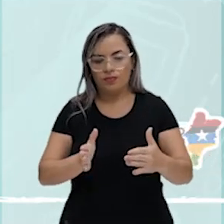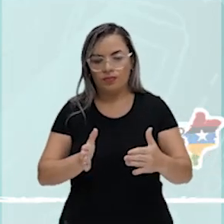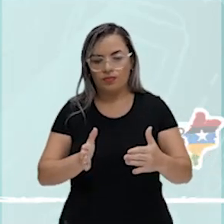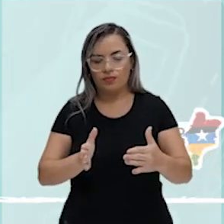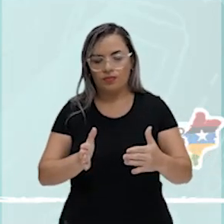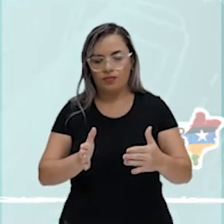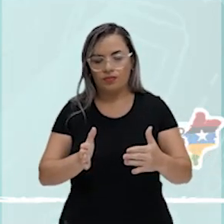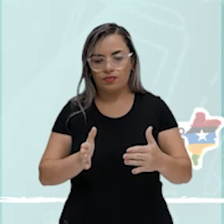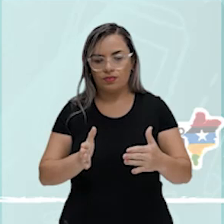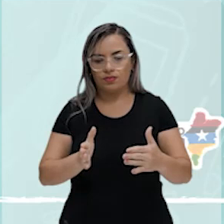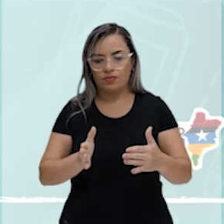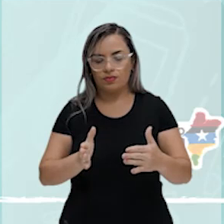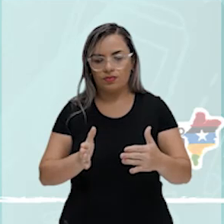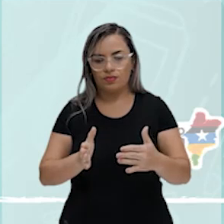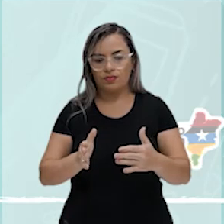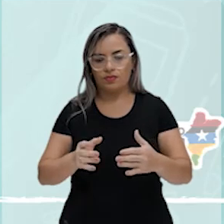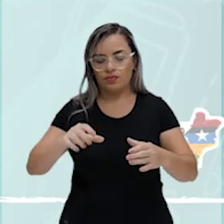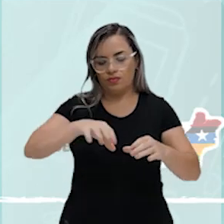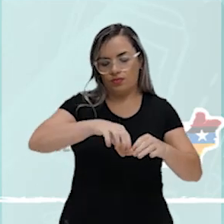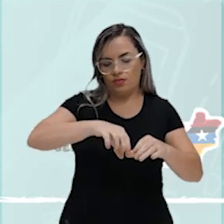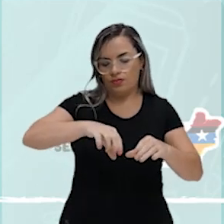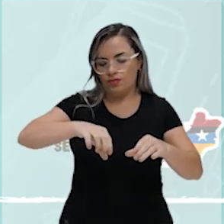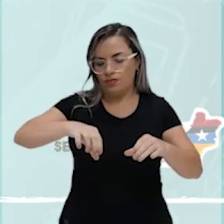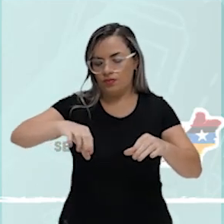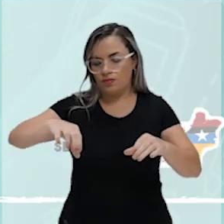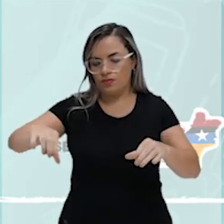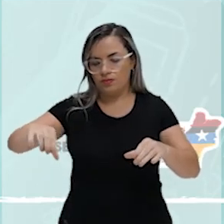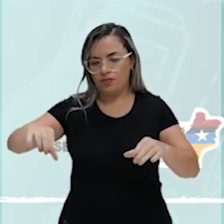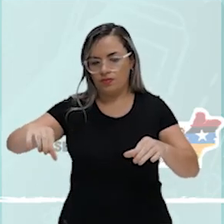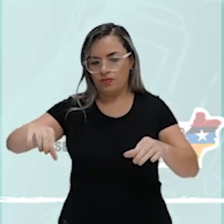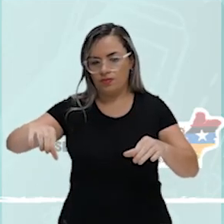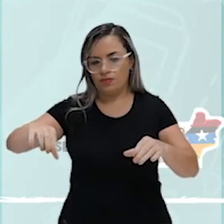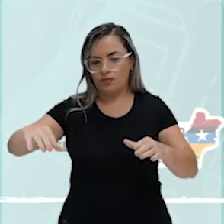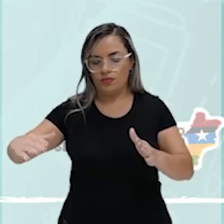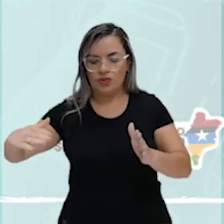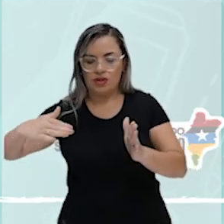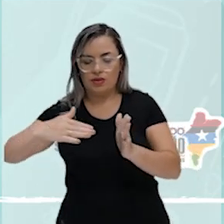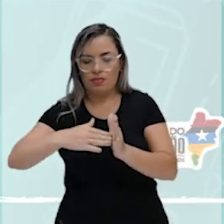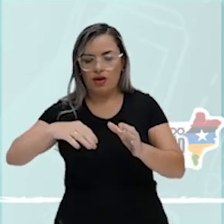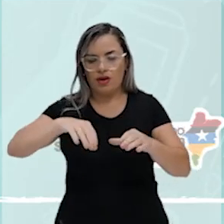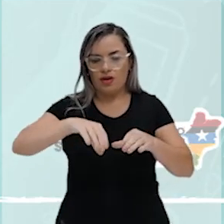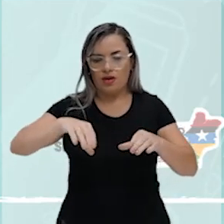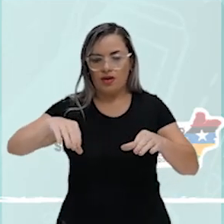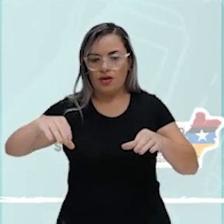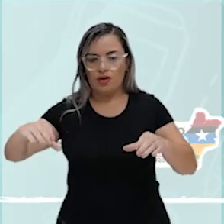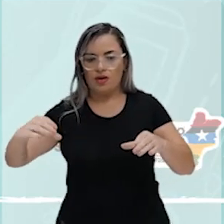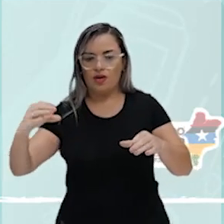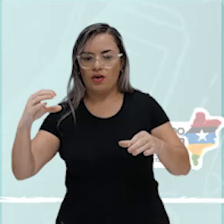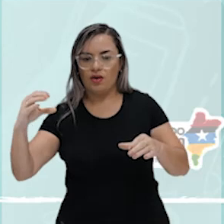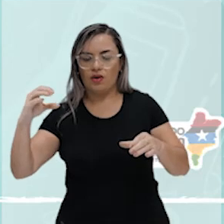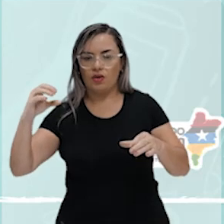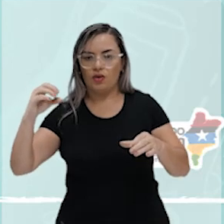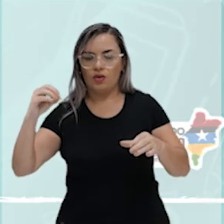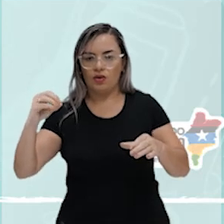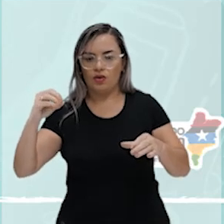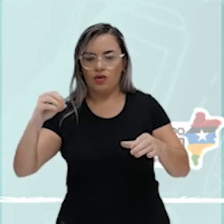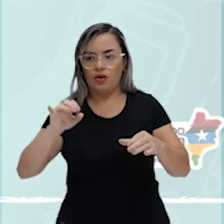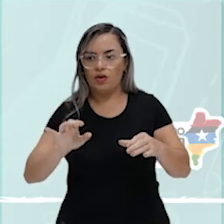escapamento. Então, quando ele passa por esse filtro ele retém o monóxido de carbono, liberando apenas